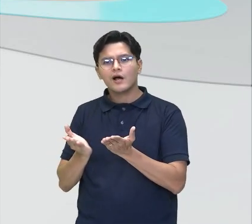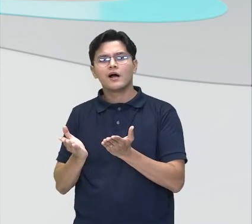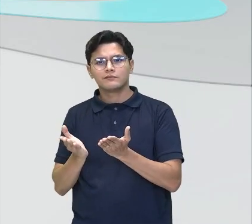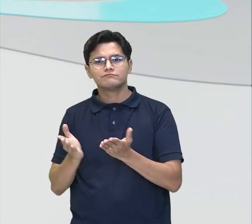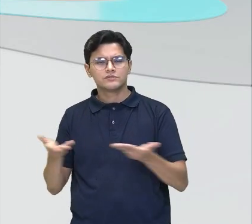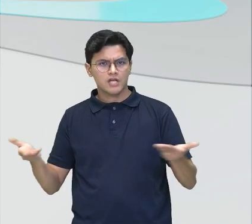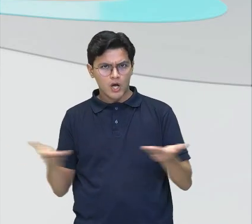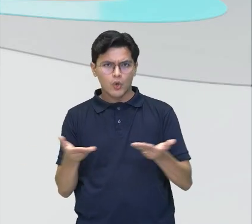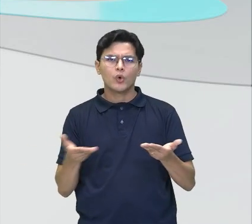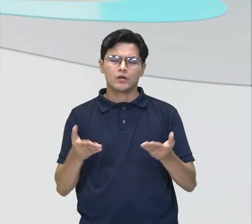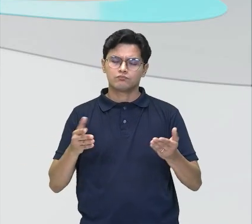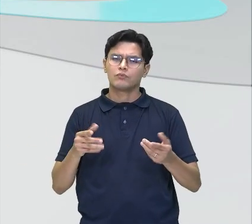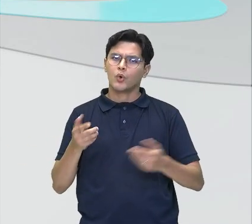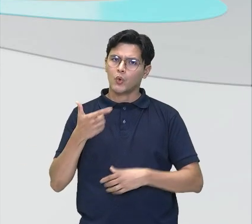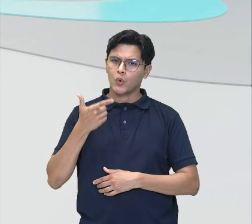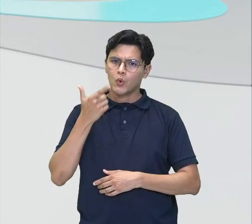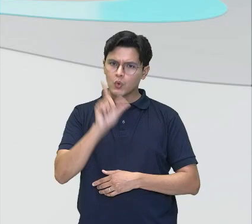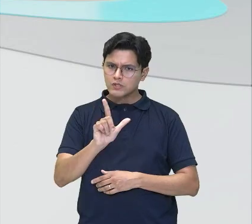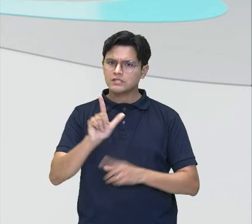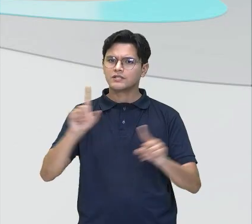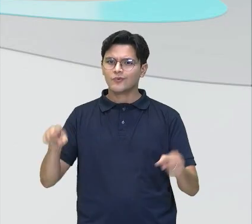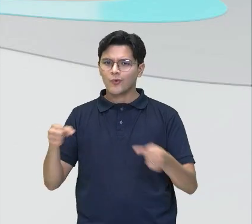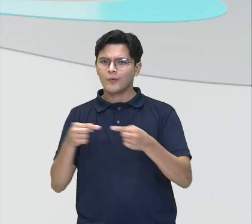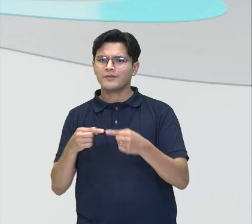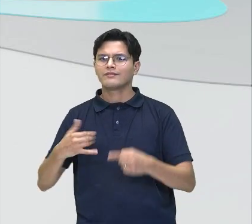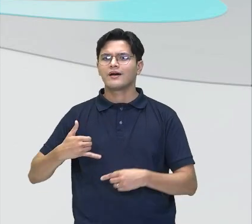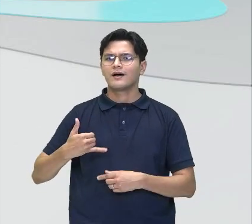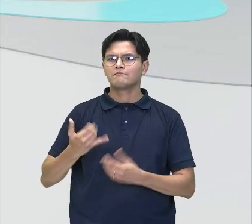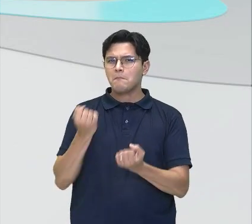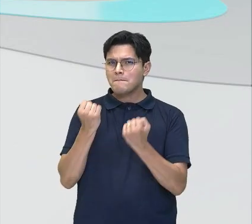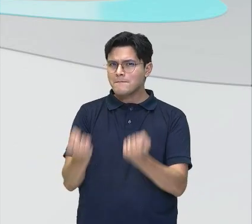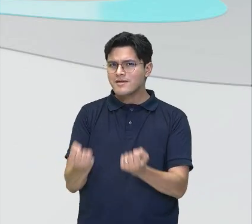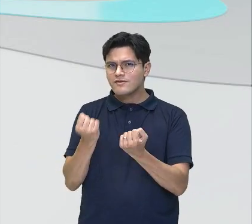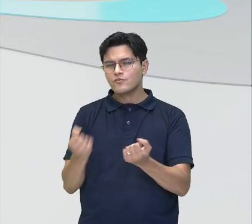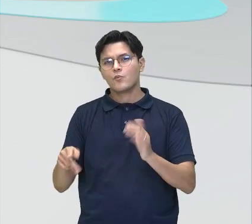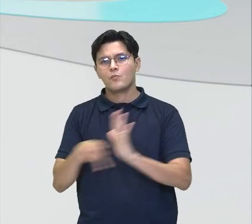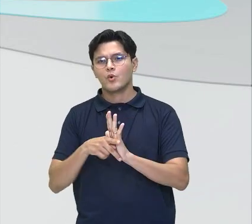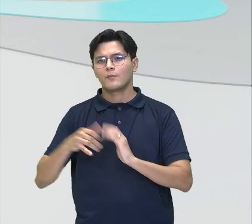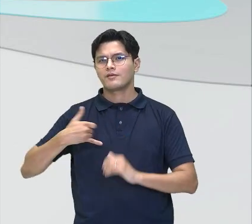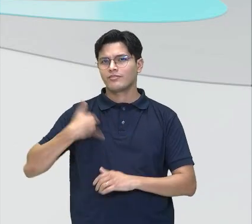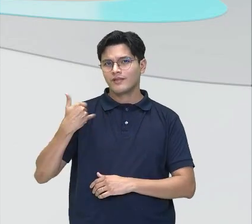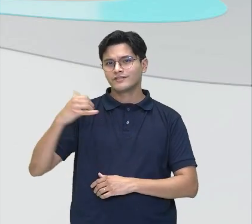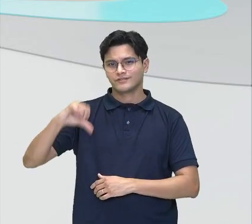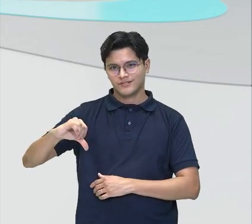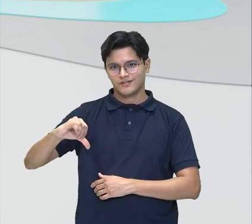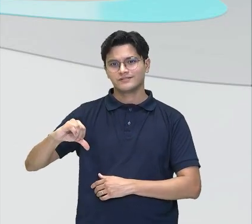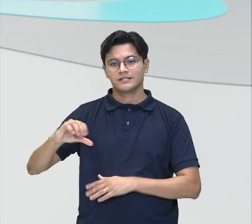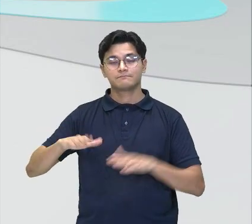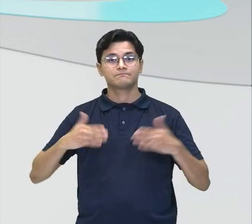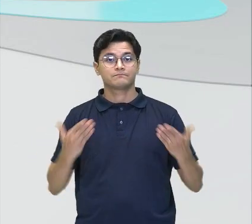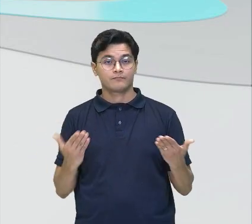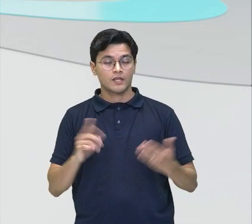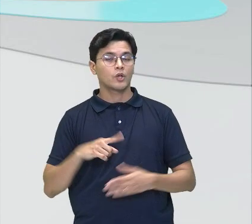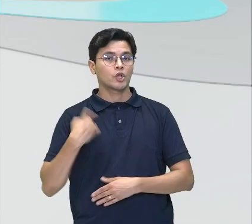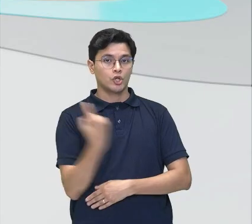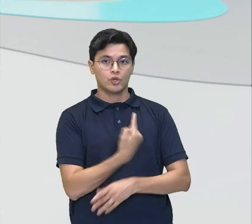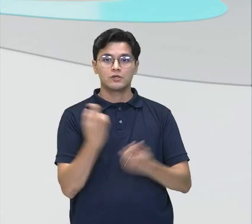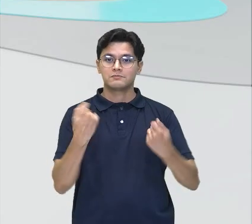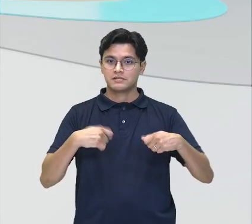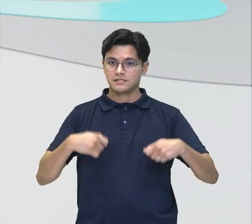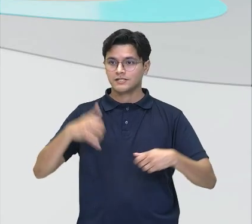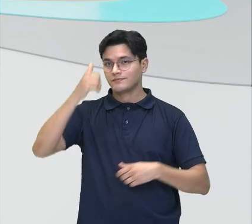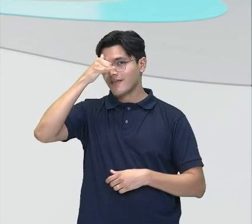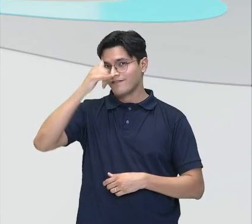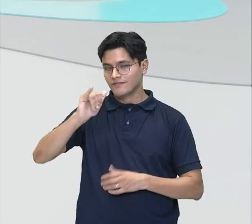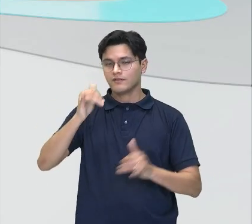o percentual de gordura acumulado ali no corpo. Então, a gente precisa combater o sedentarismo, manter